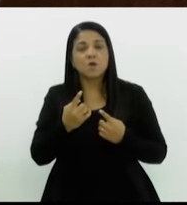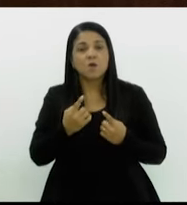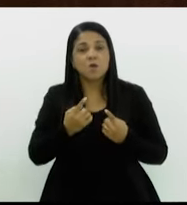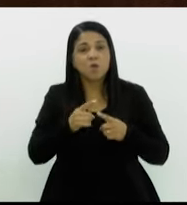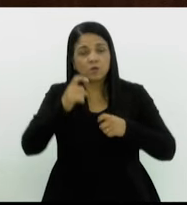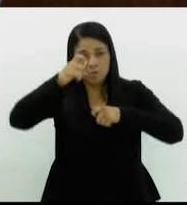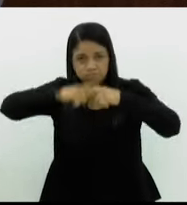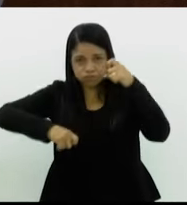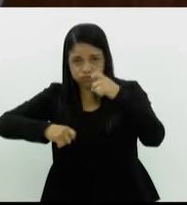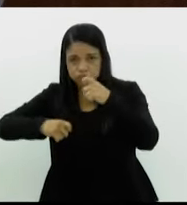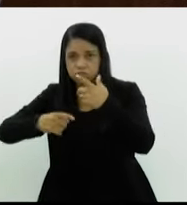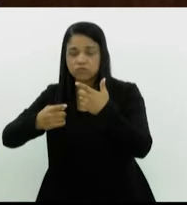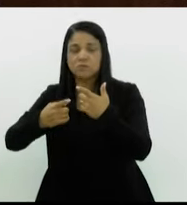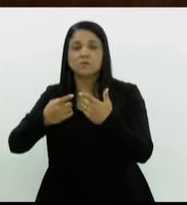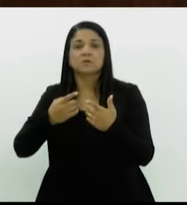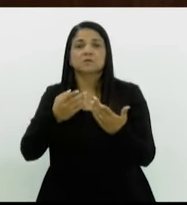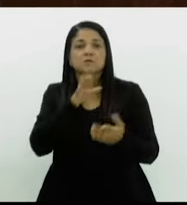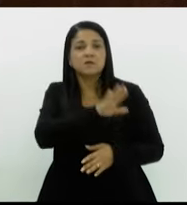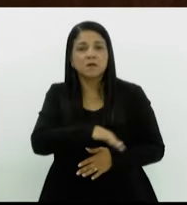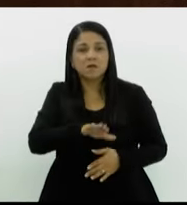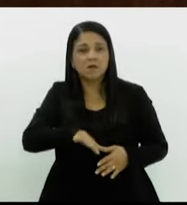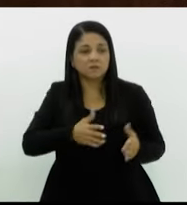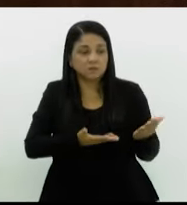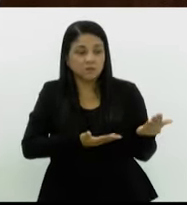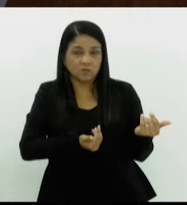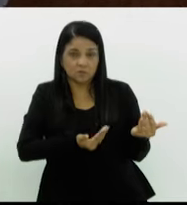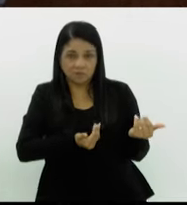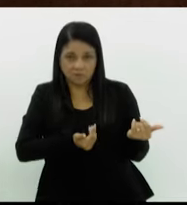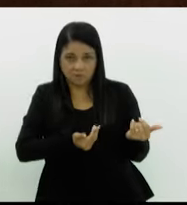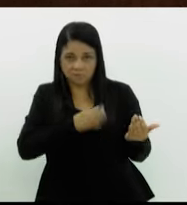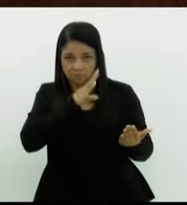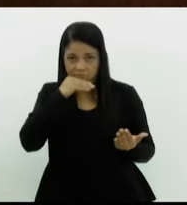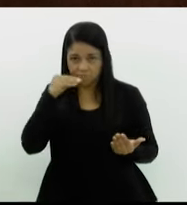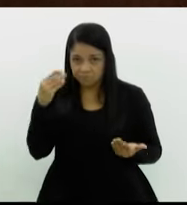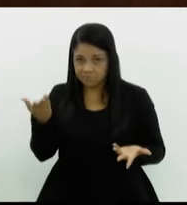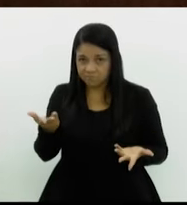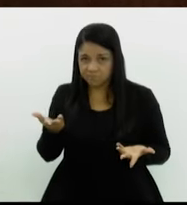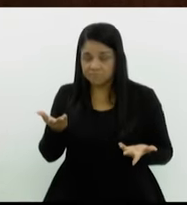de Crianças e Adolescentes. Eu queria aqui